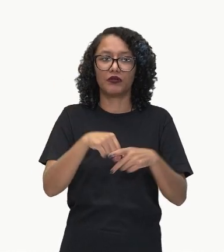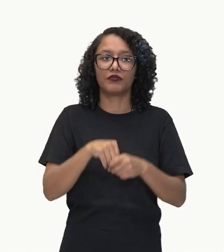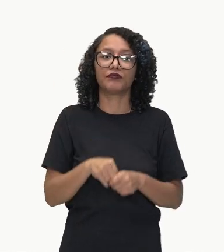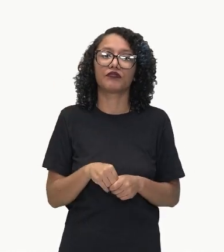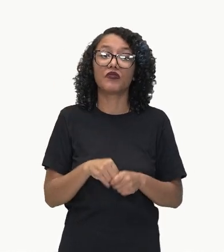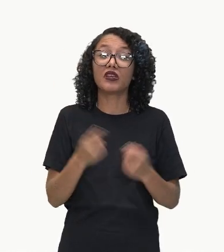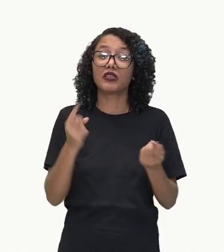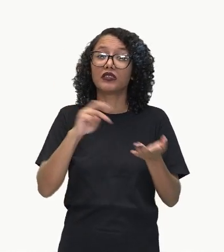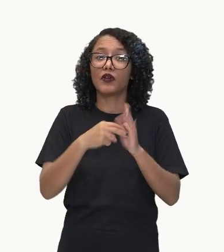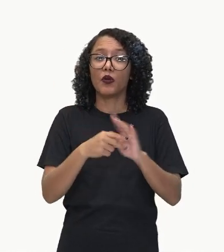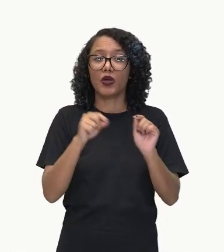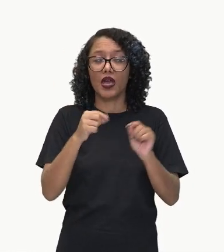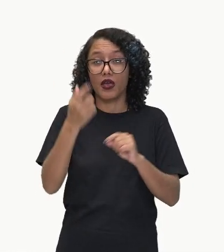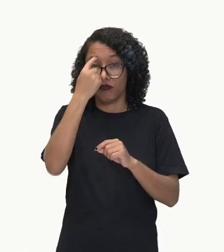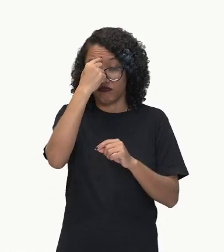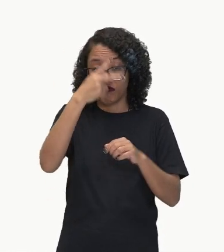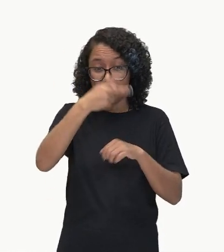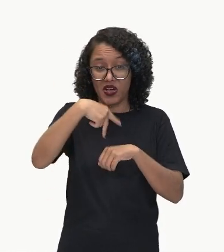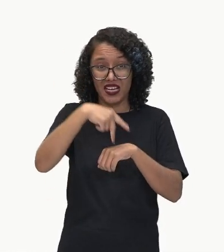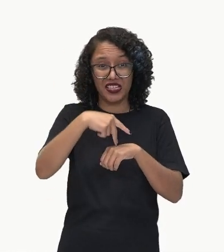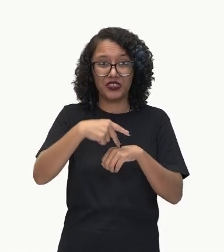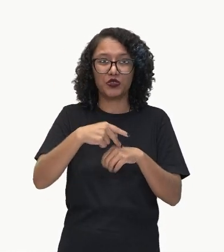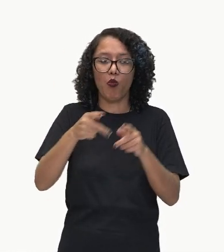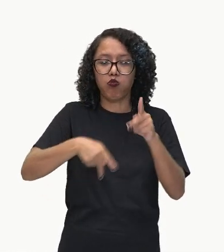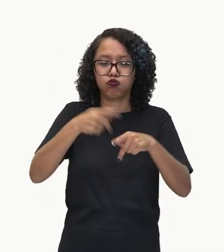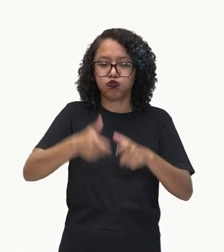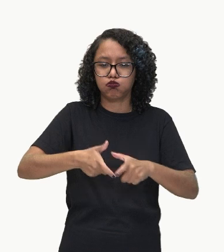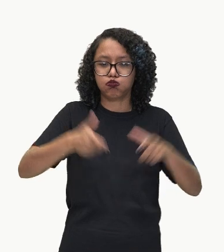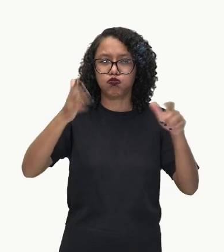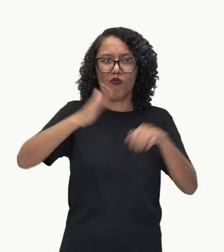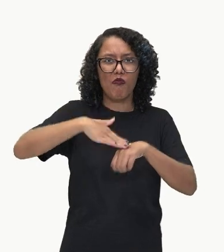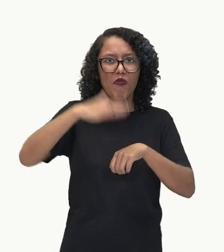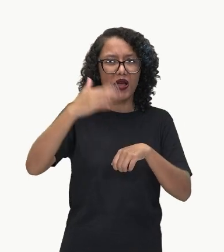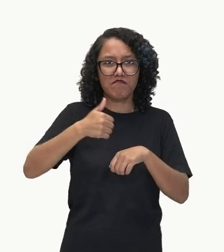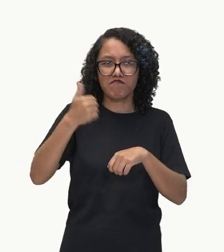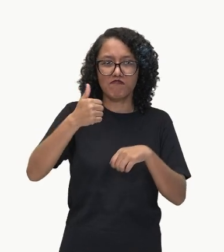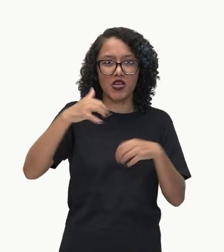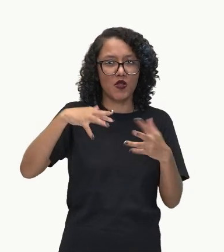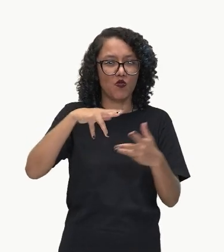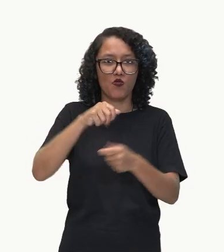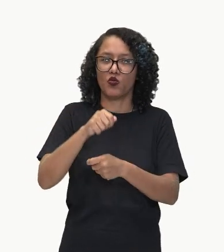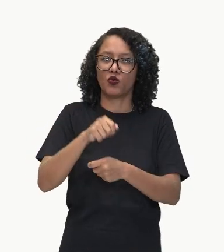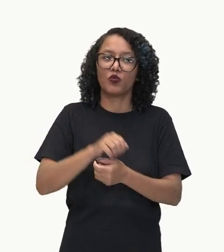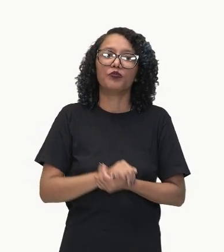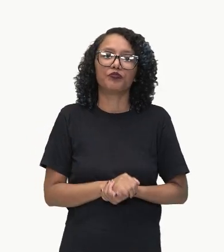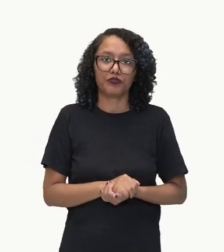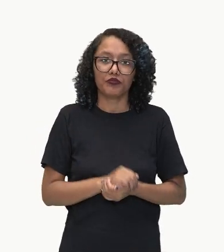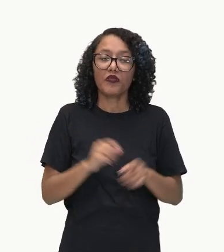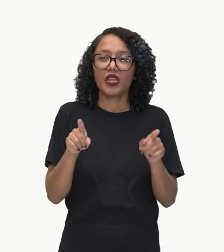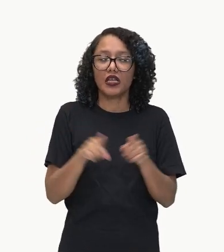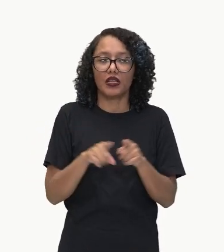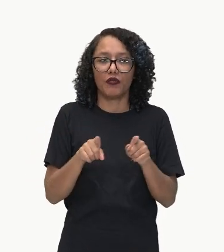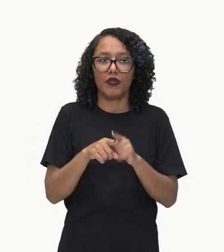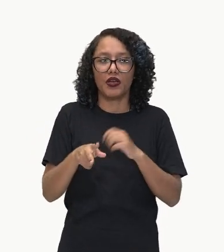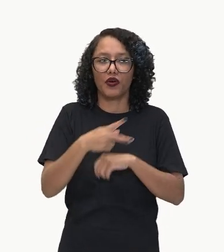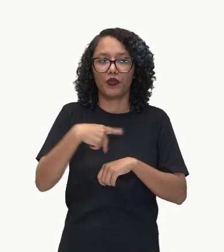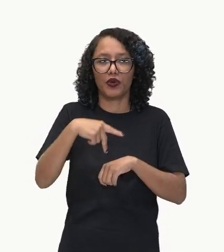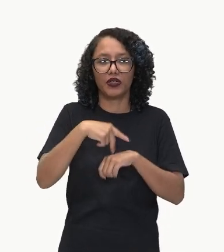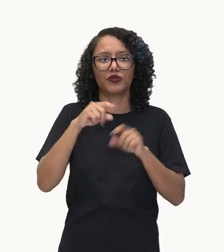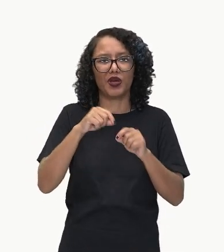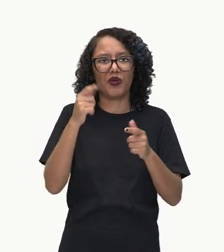país mais populoso do mundo. A gente vai verificar que é um país que vai enfrentar